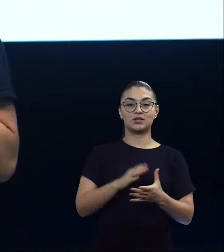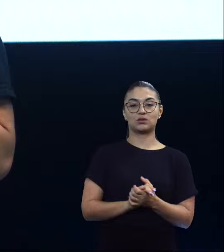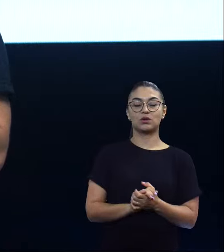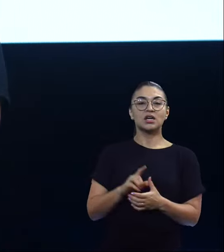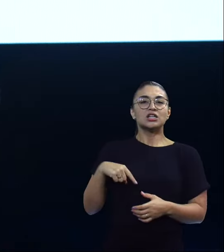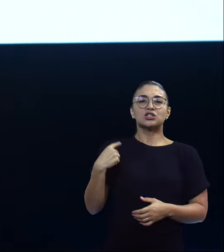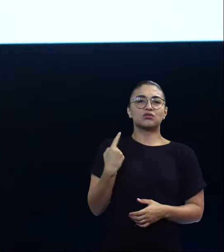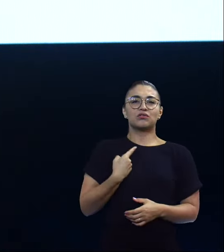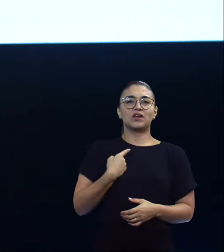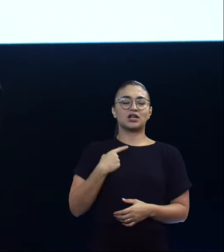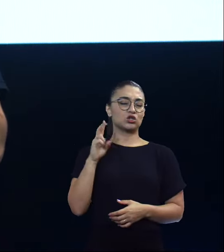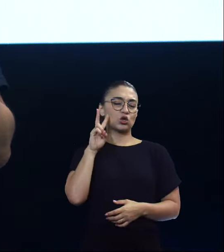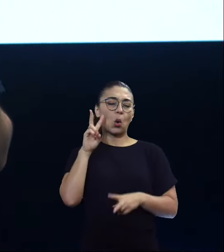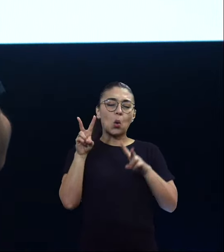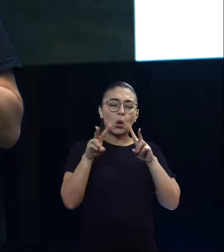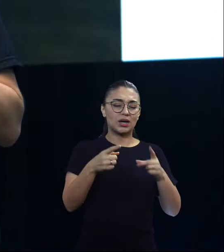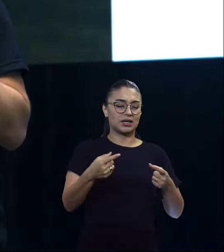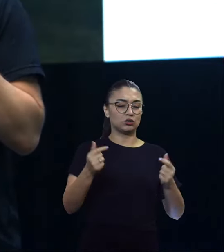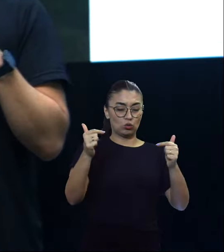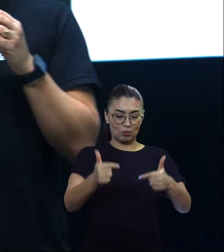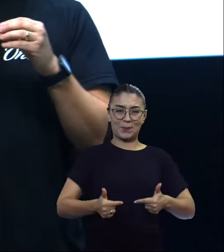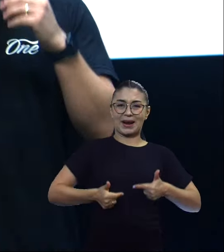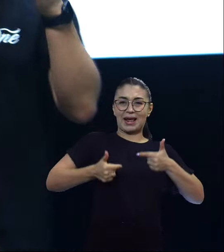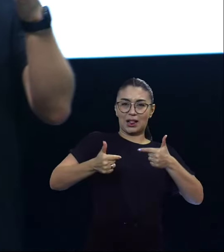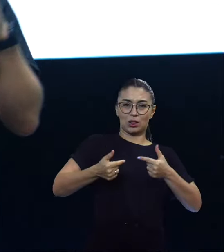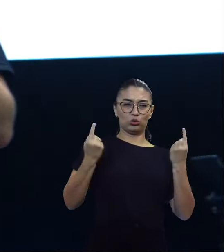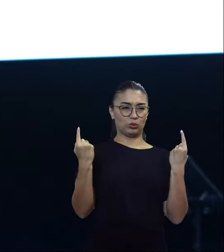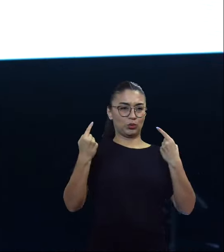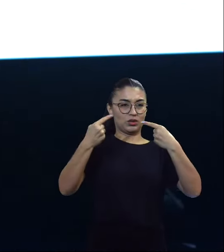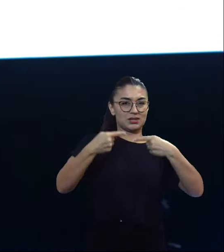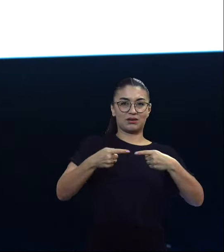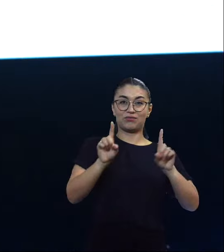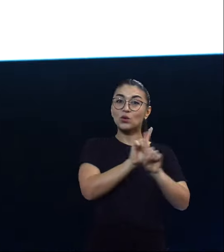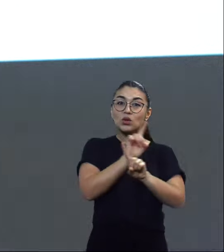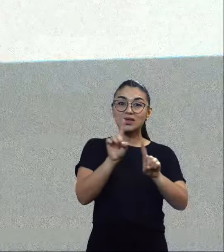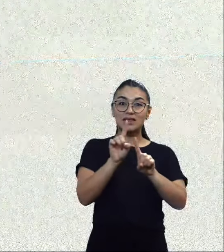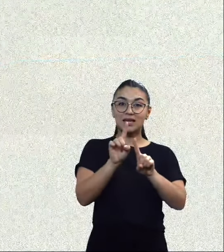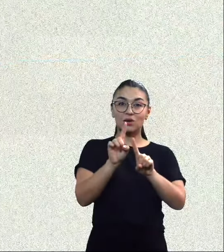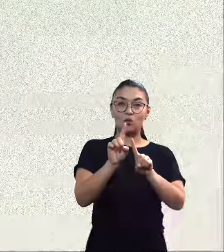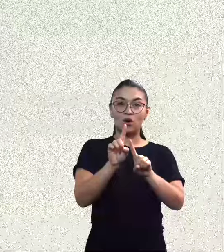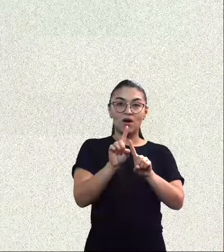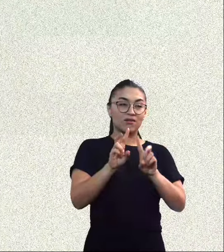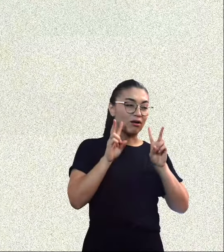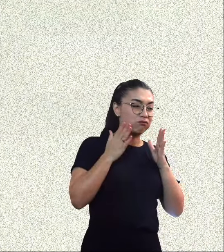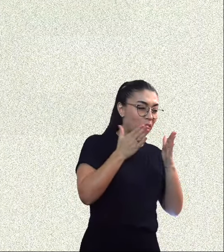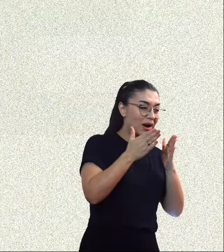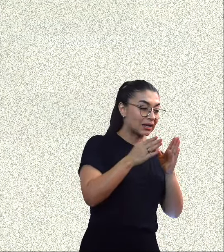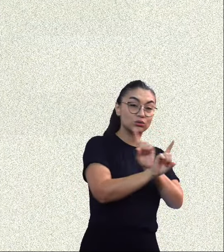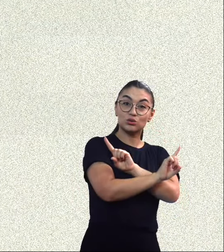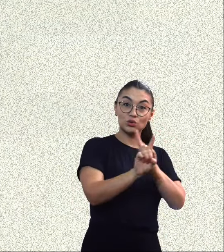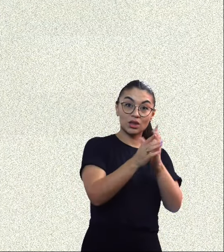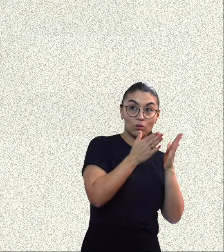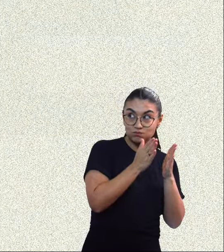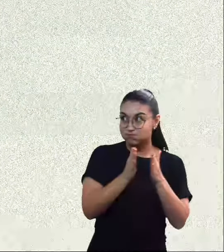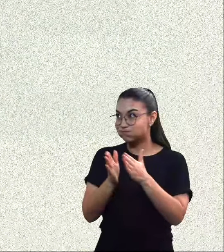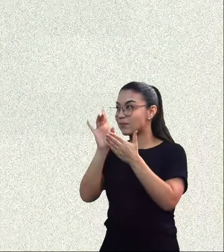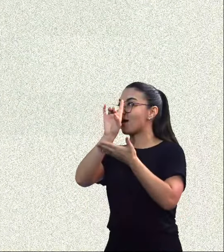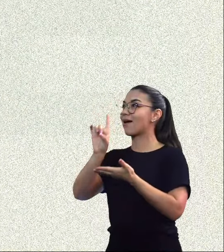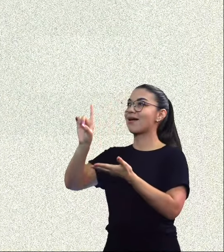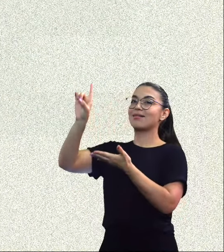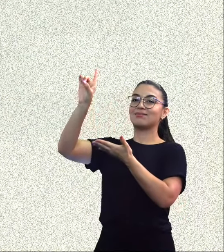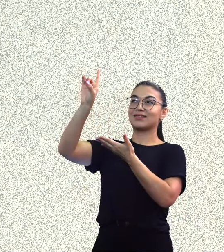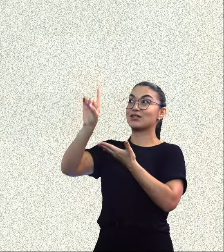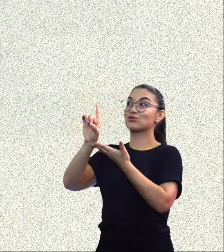para um desafio, para uma luta, para algo difícil, você olha para um Deus que é muito maior que qualquer problema, qualquer desafio, qualquer situação que está à